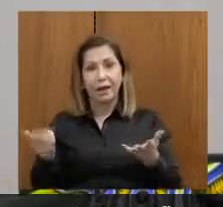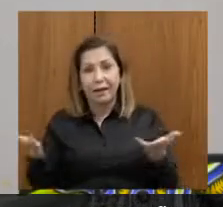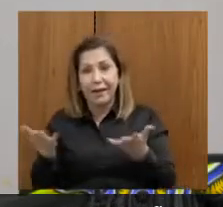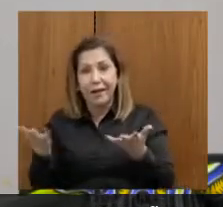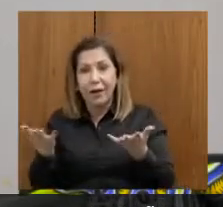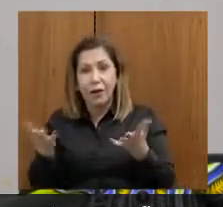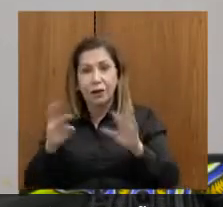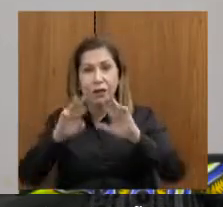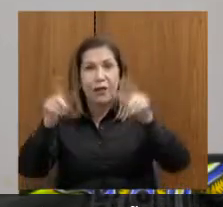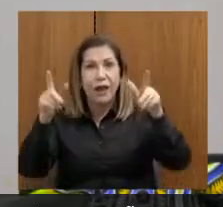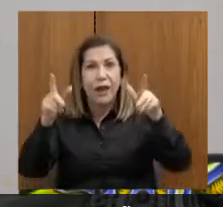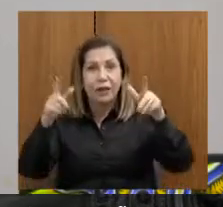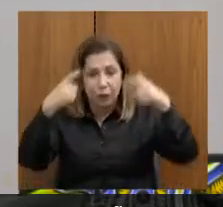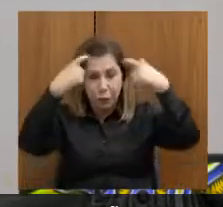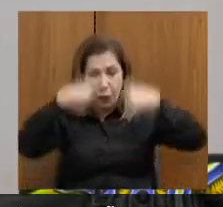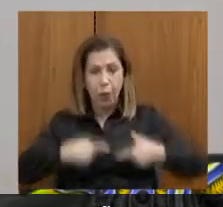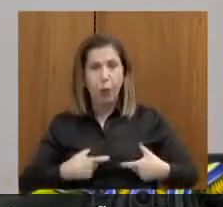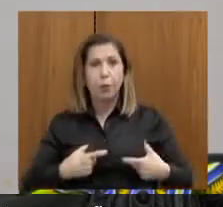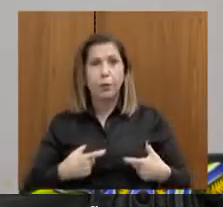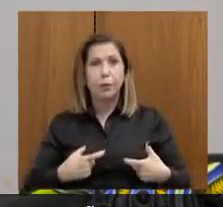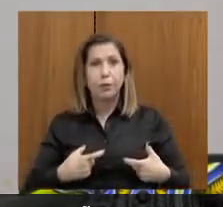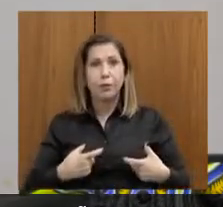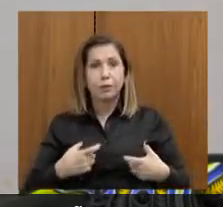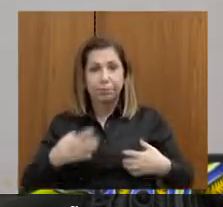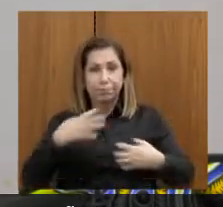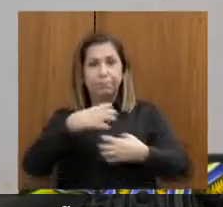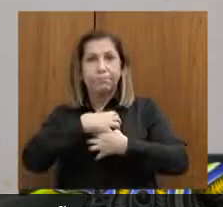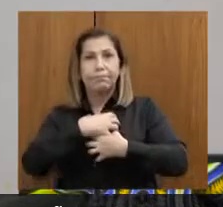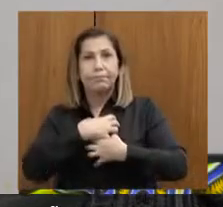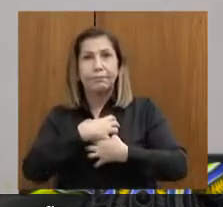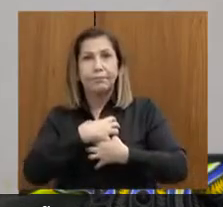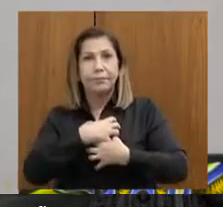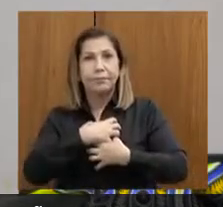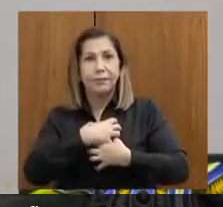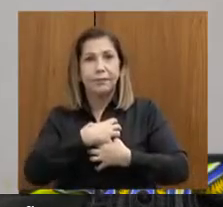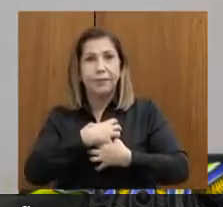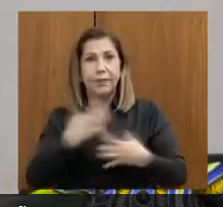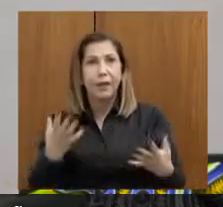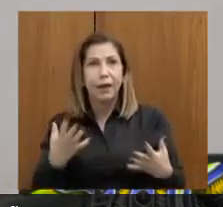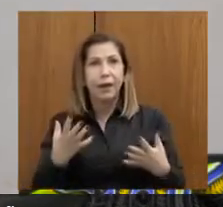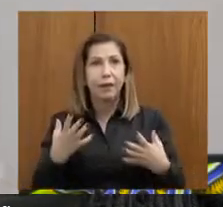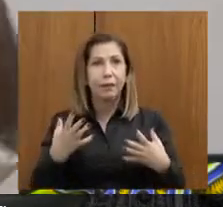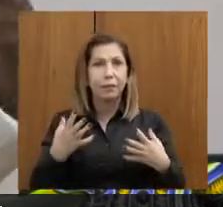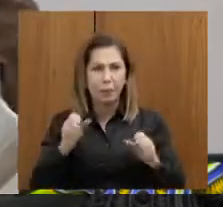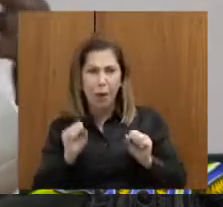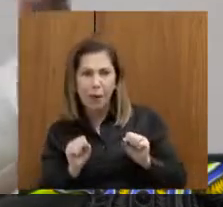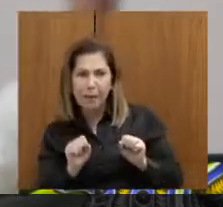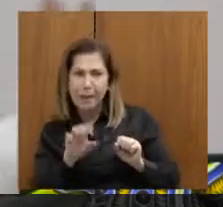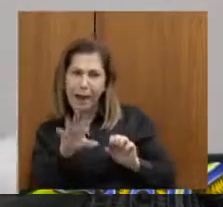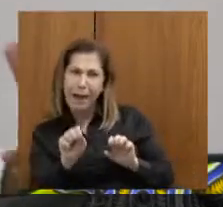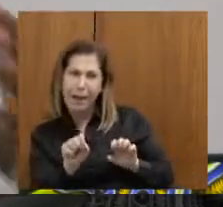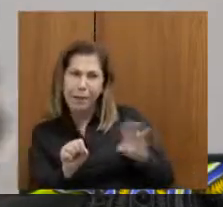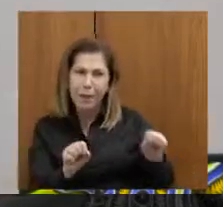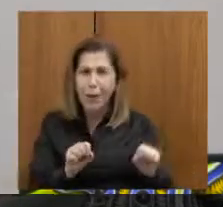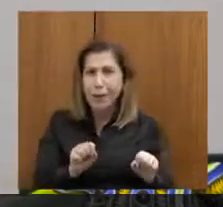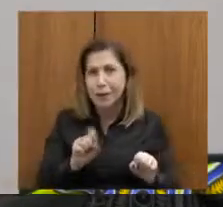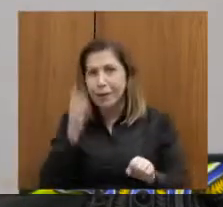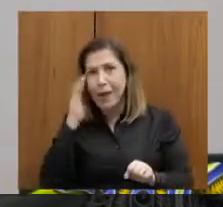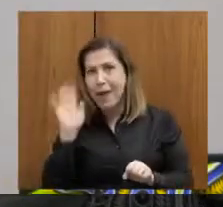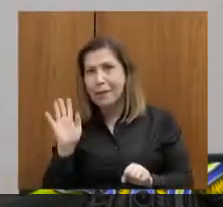trazer um corpo que choca incomoda não sei pode pegar não pode pegar